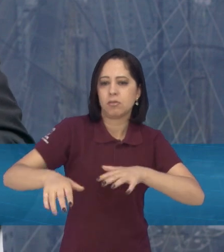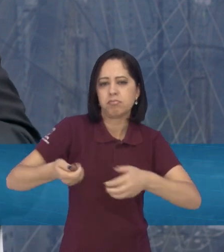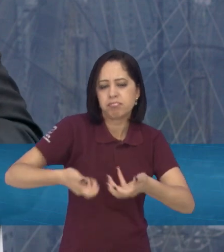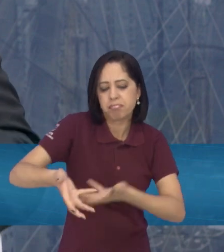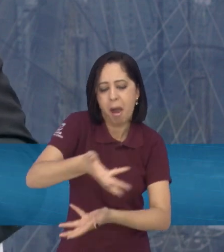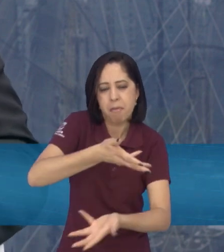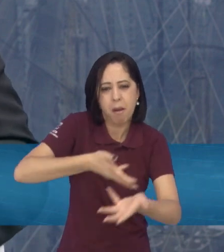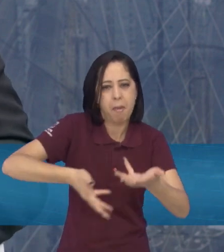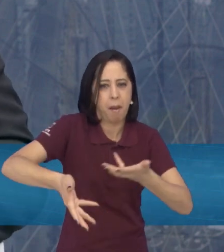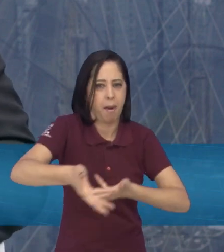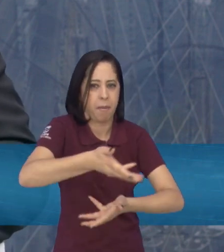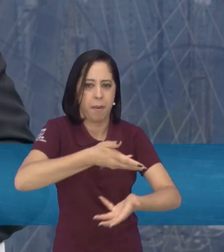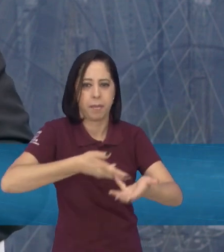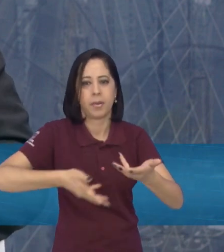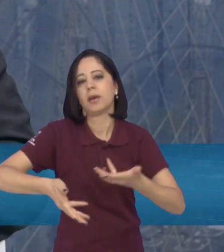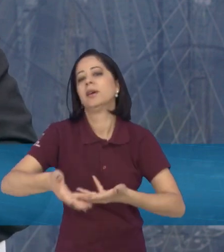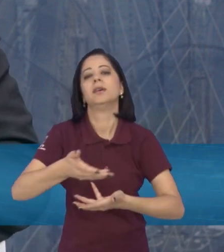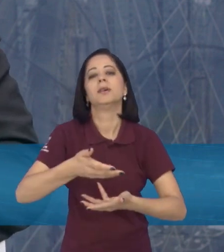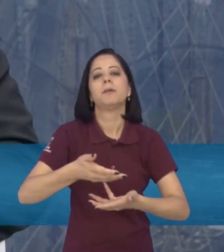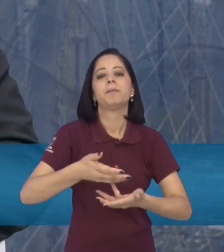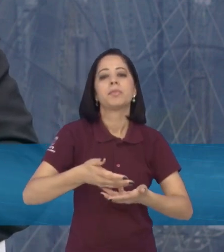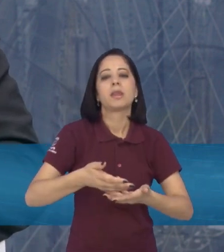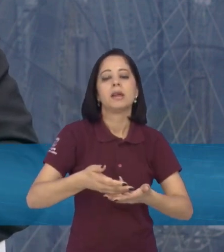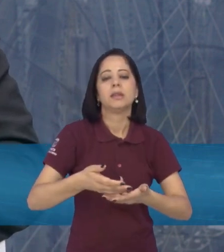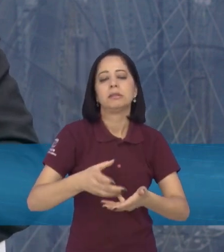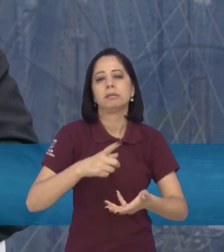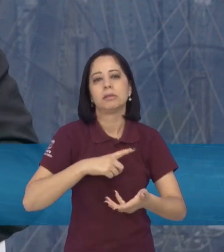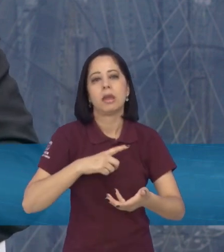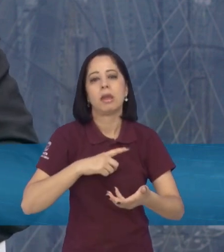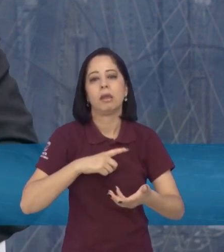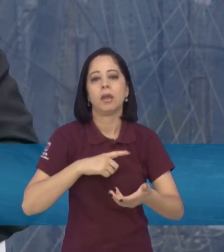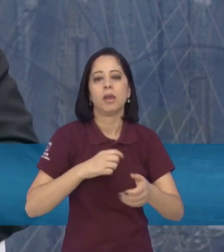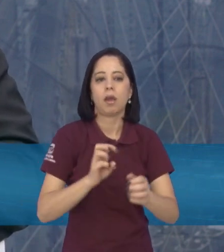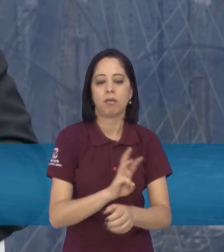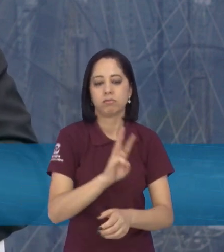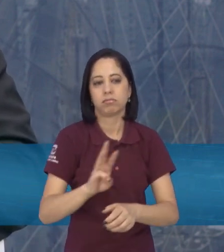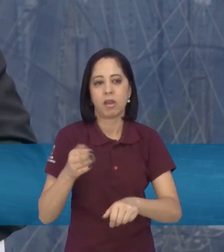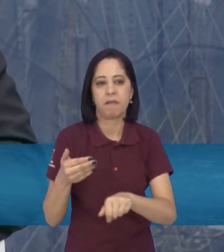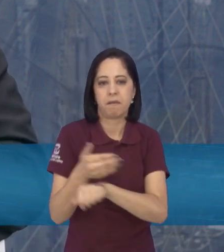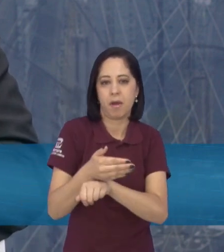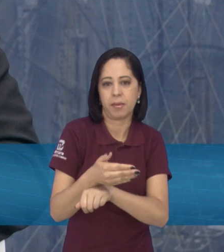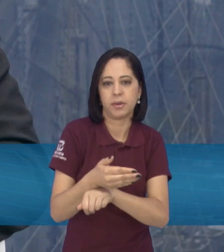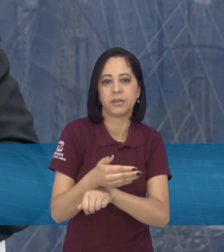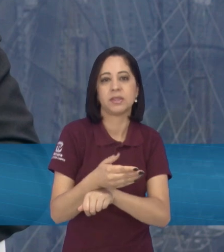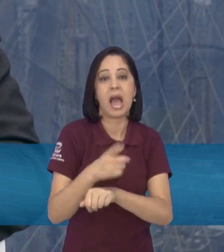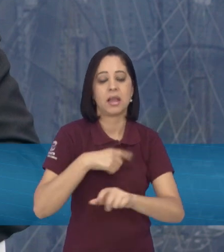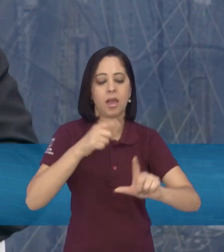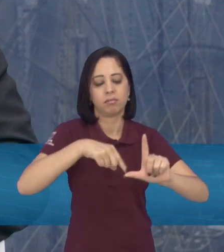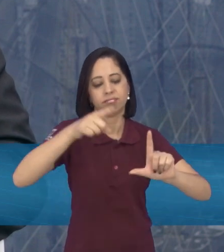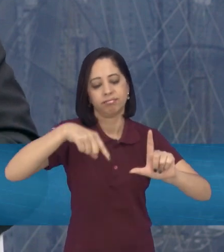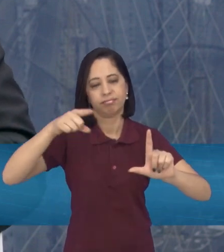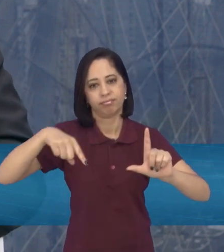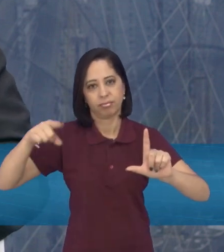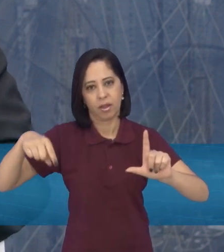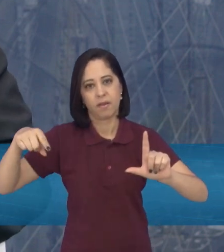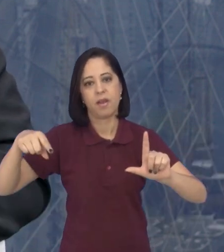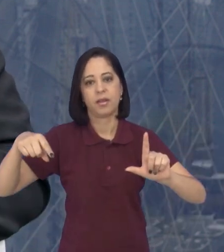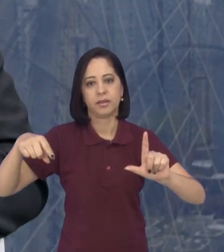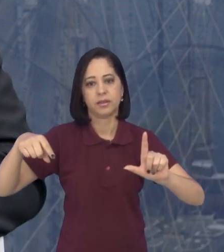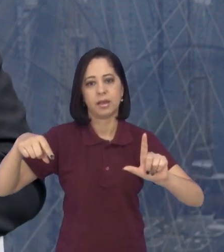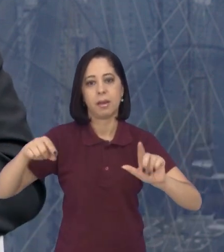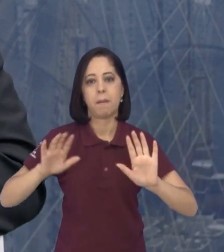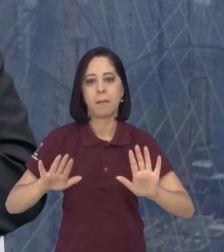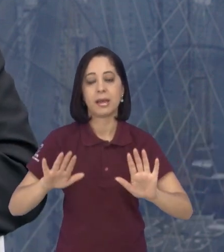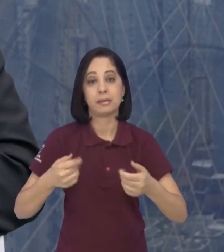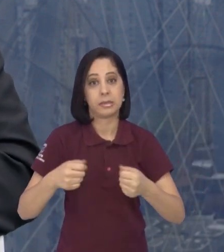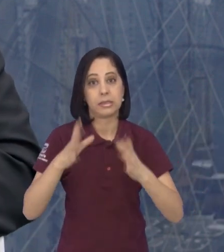ela acessando o site. Muitos dados são baseados em estatísticas e cronometrados, né? Mas a pessoa